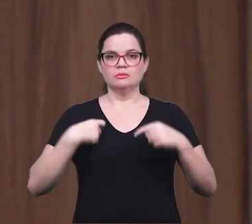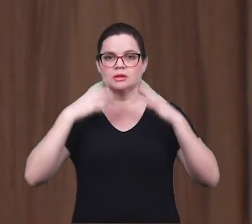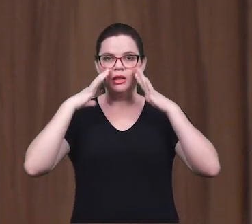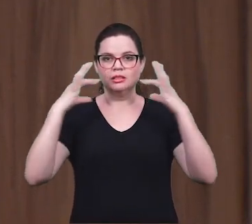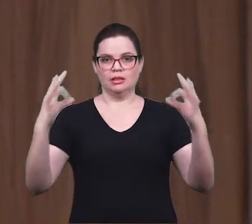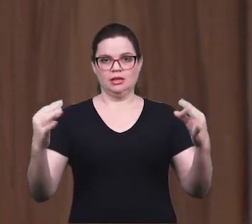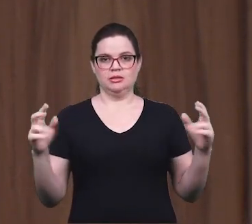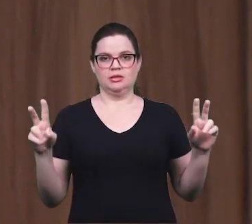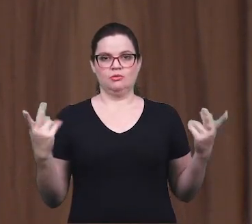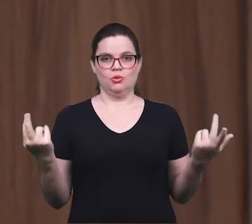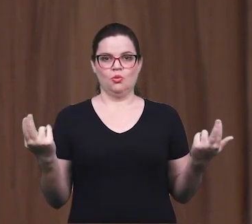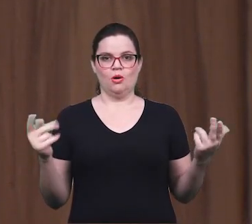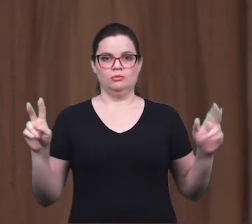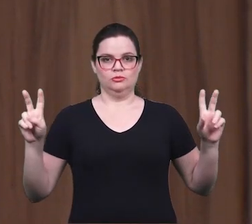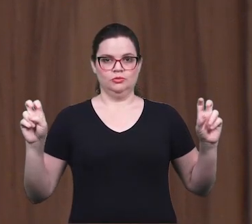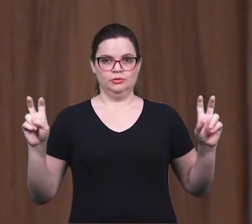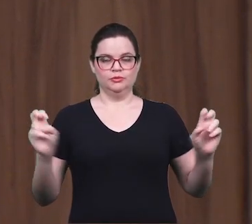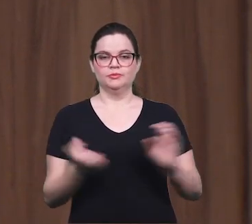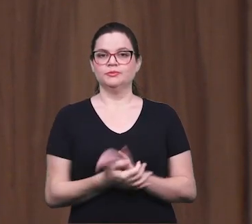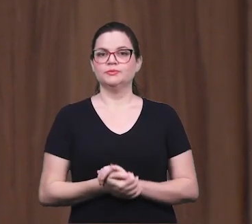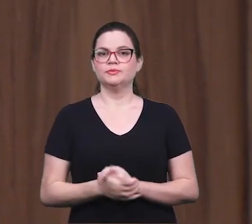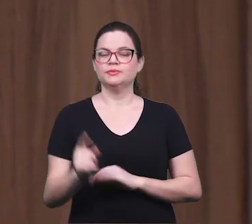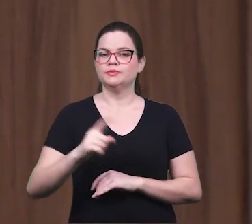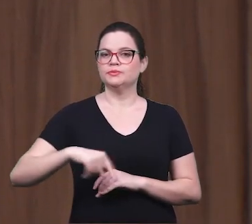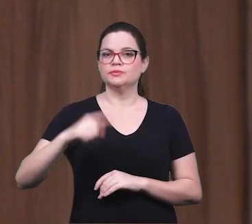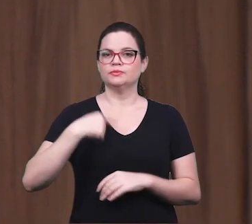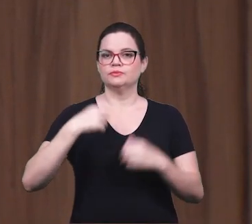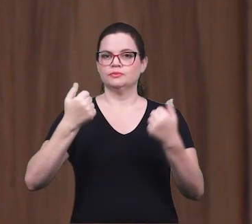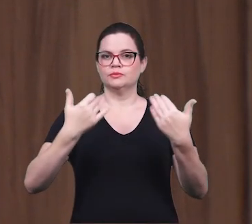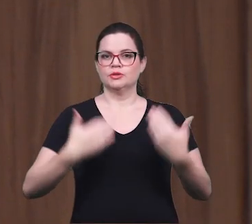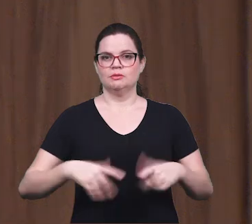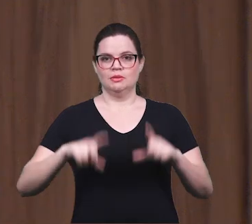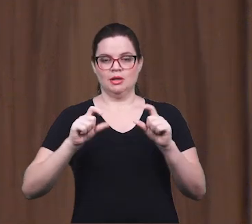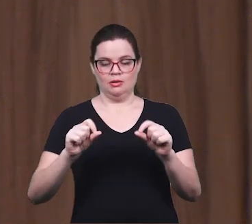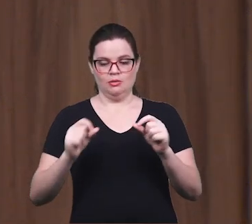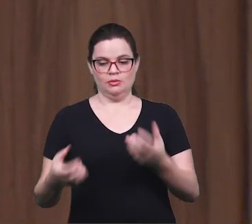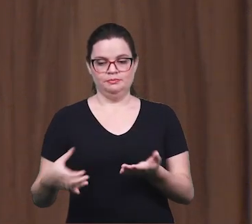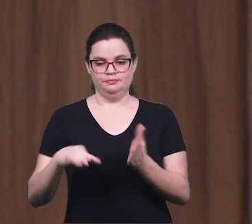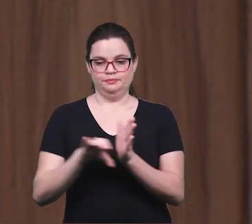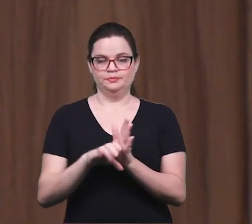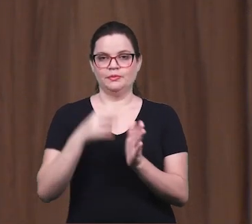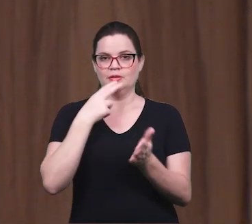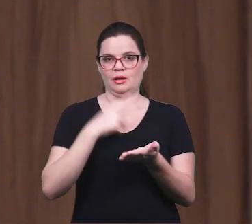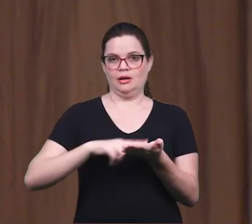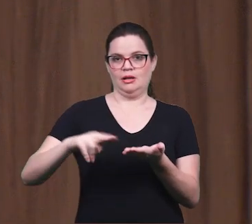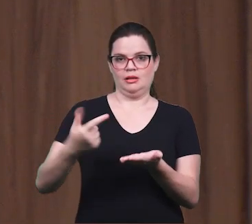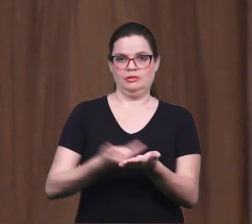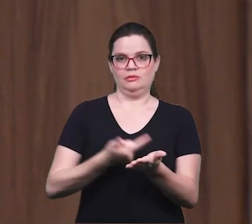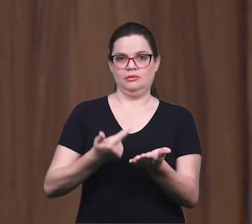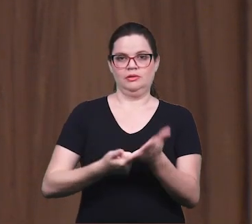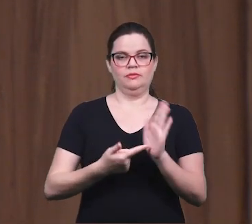vamos discorrer aqui sobre o que essa carta vem nos ensinar e ela vai dizer assim: